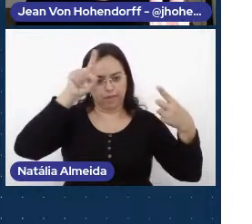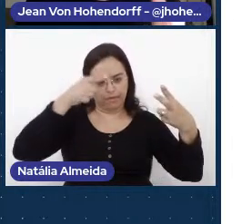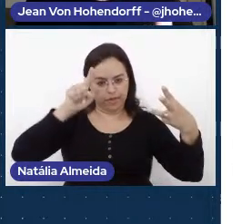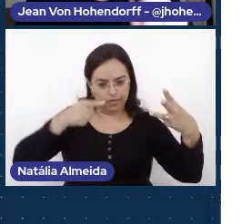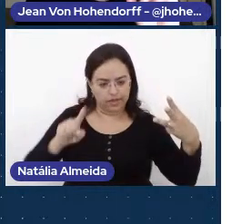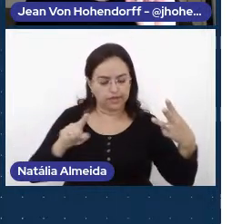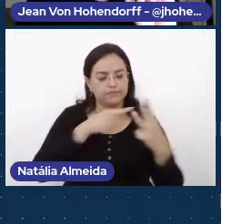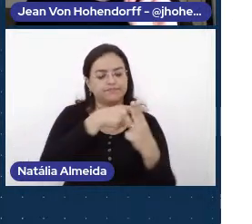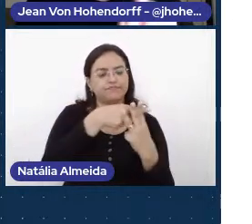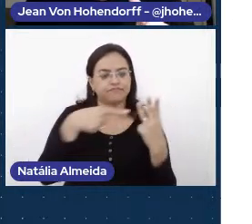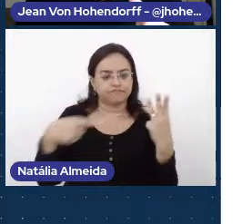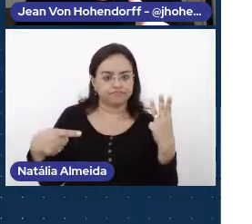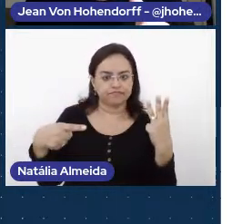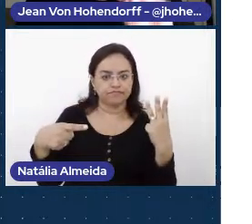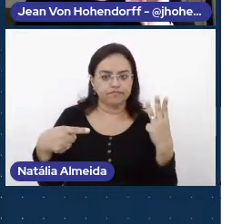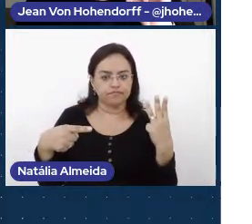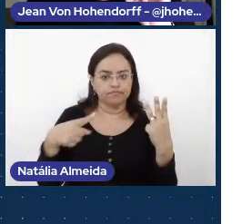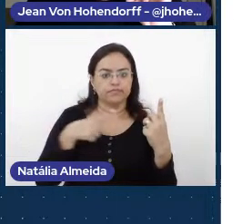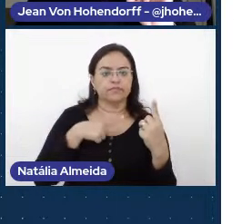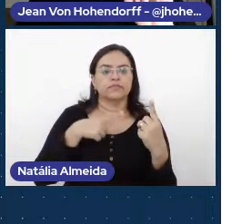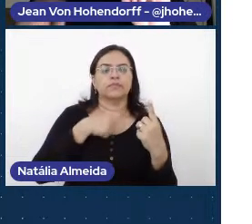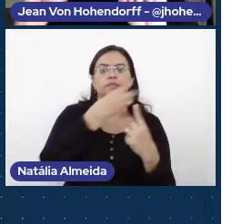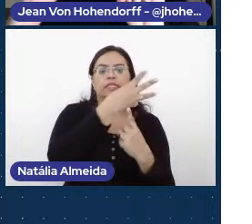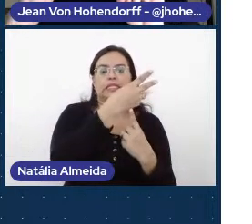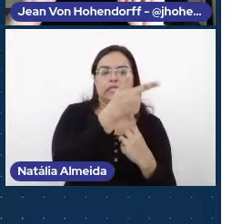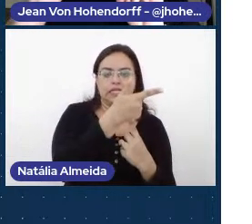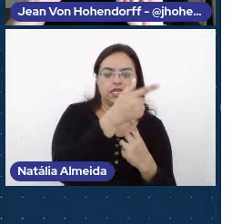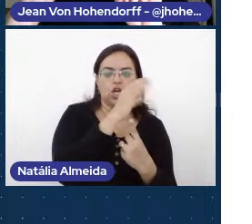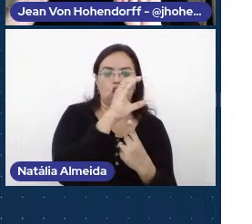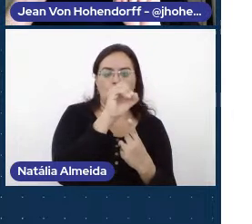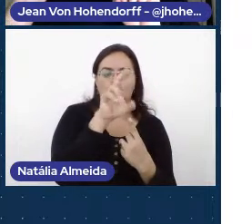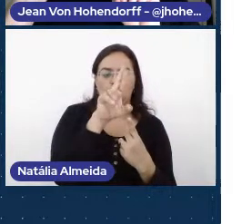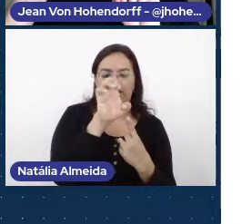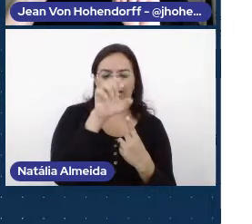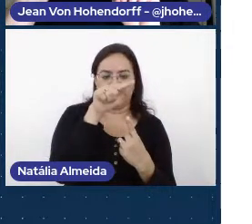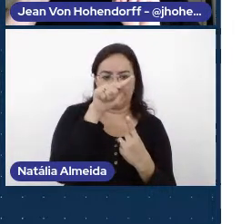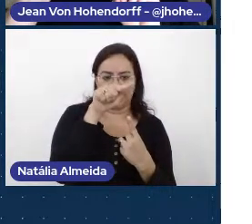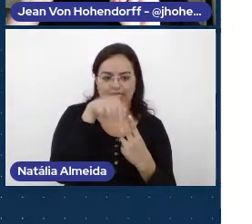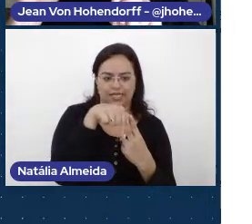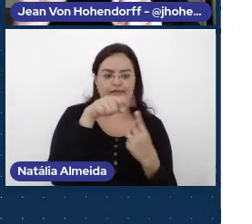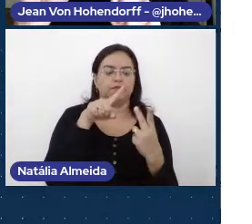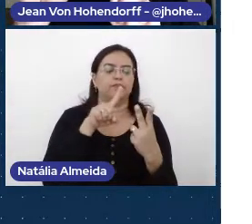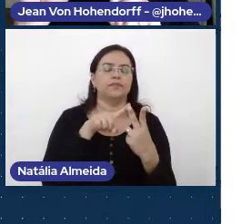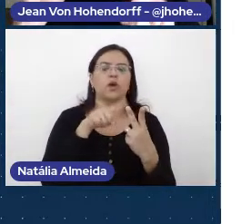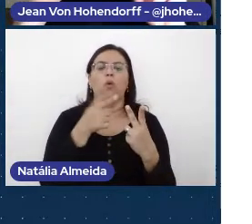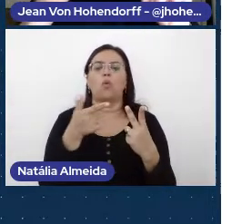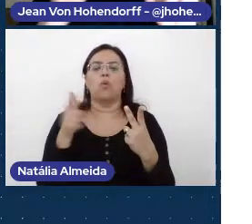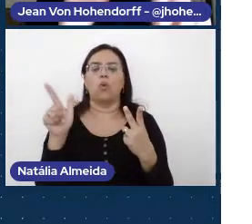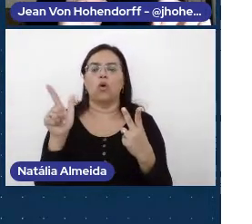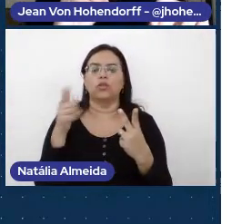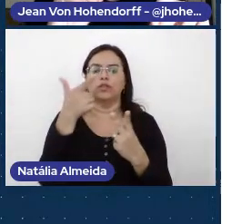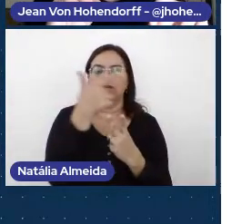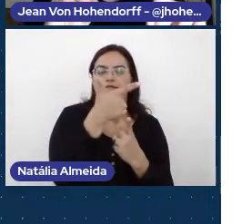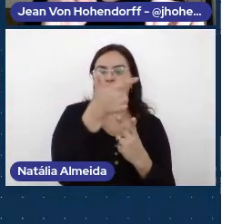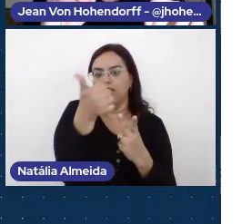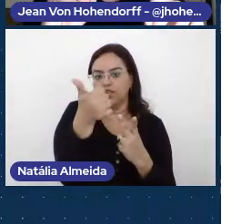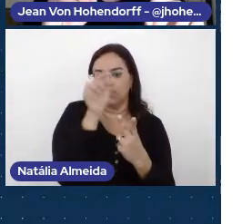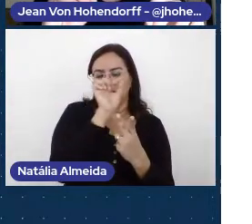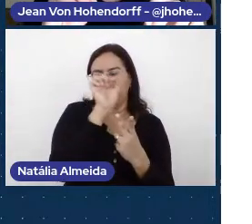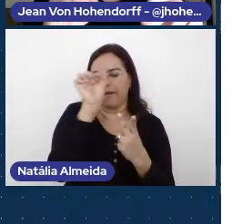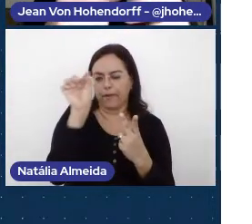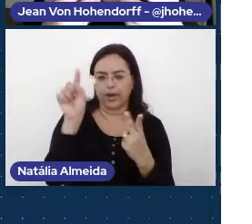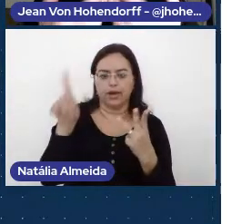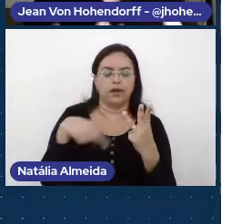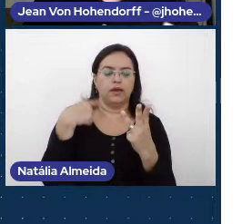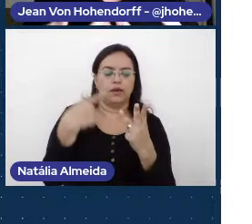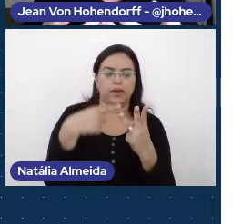o que são 32 itens, o outro que são 21 itens e os itens